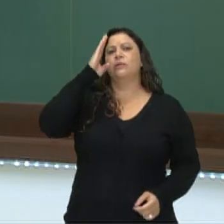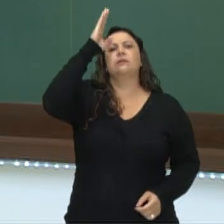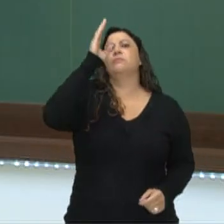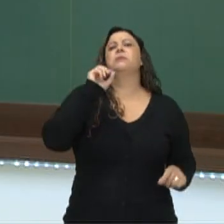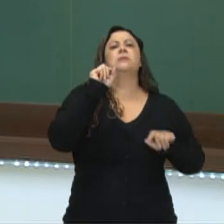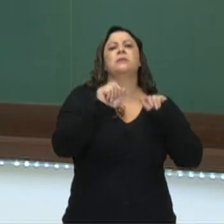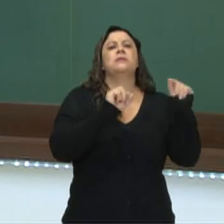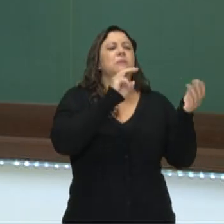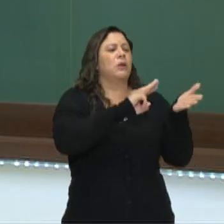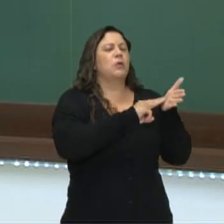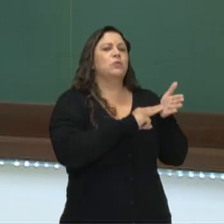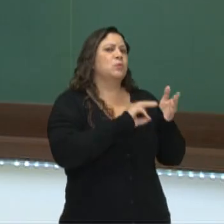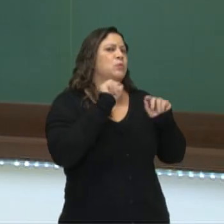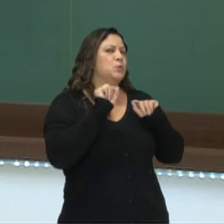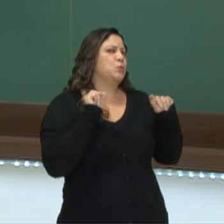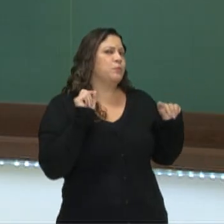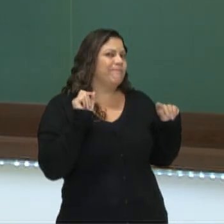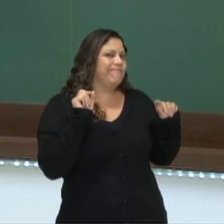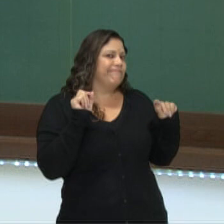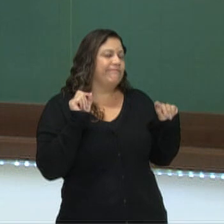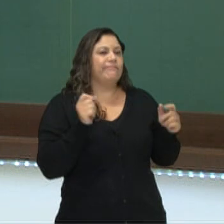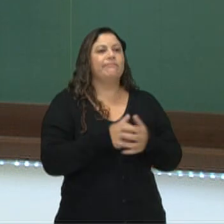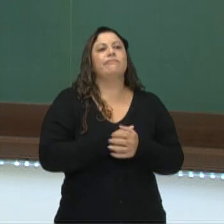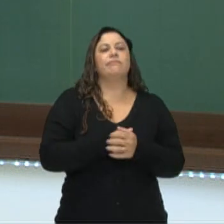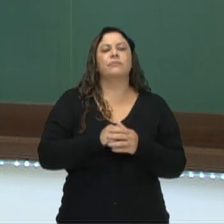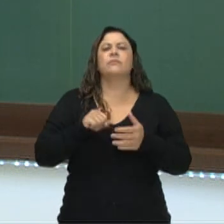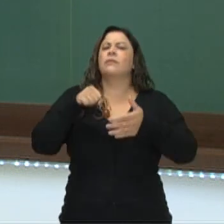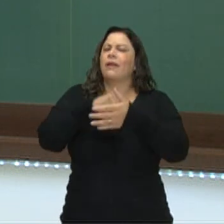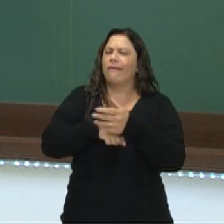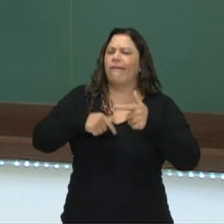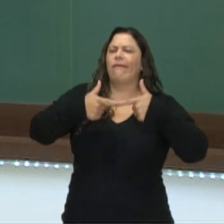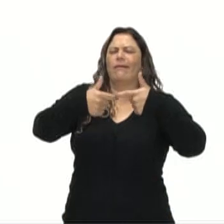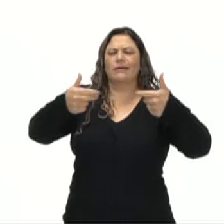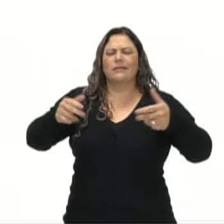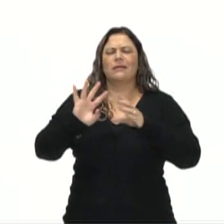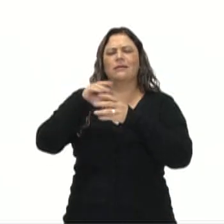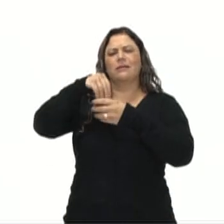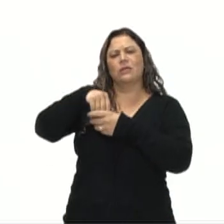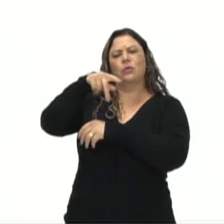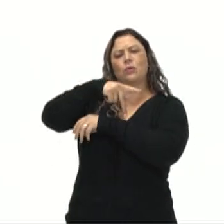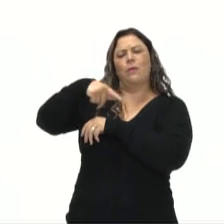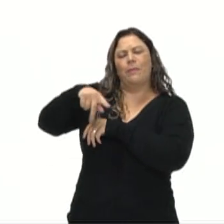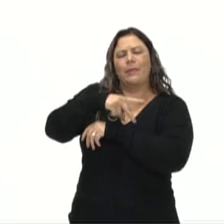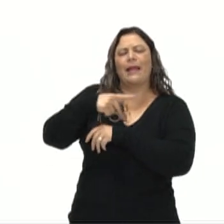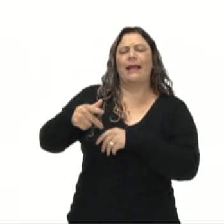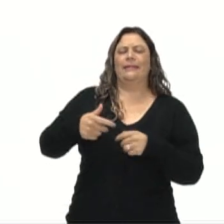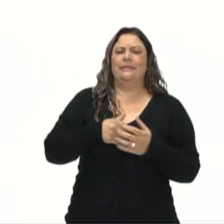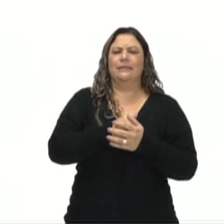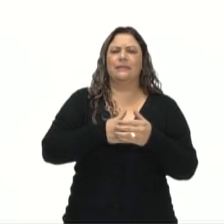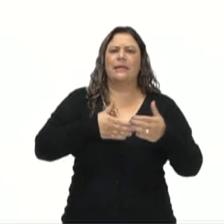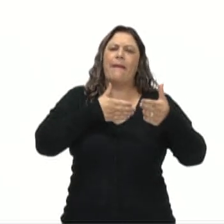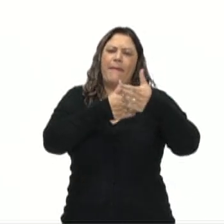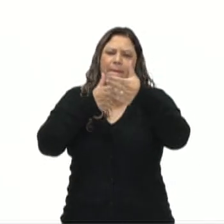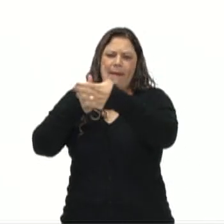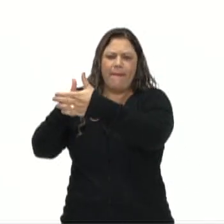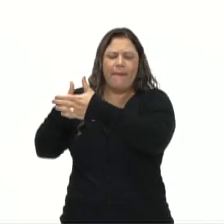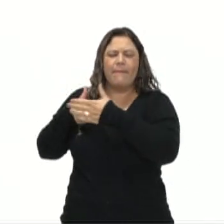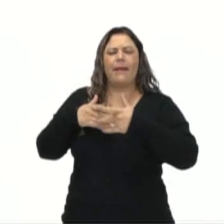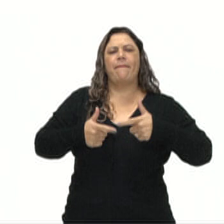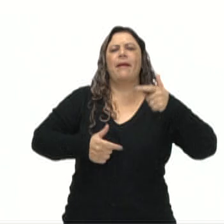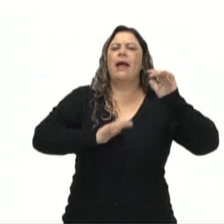causas? Vamos ver aqui. Reivindicações nacionalistas, contestações de fronteiras,